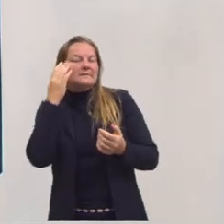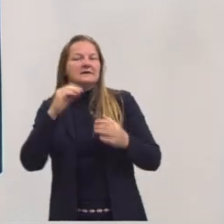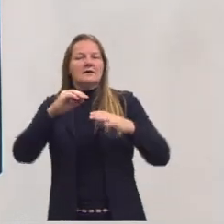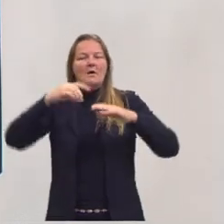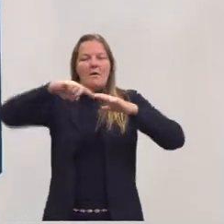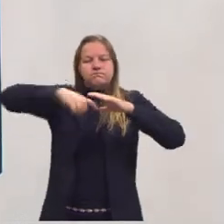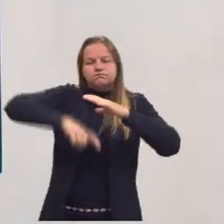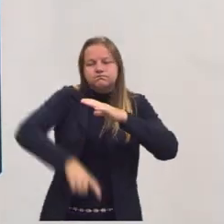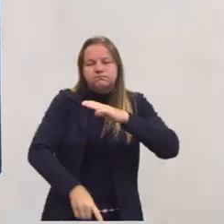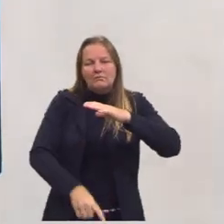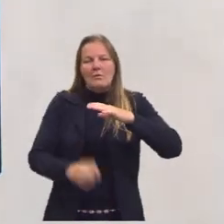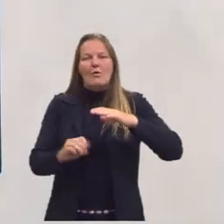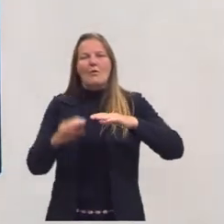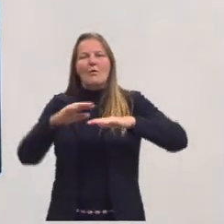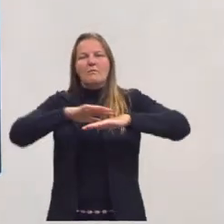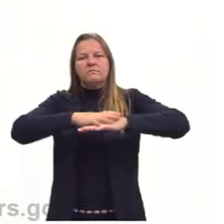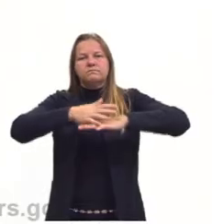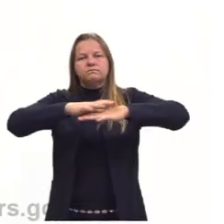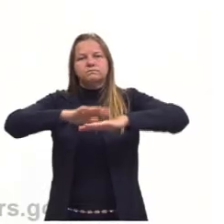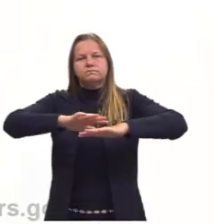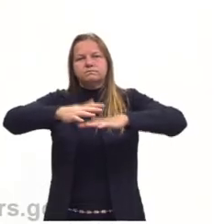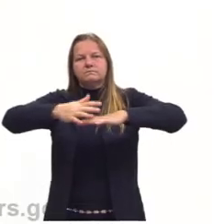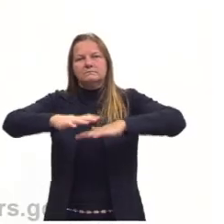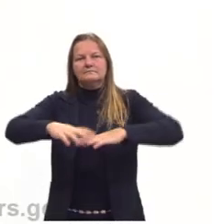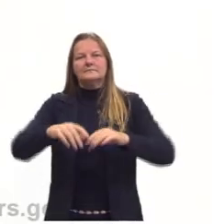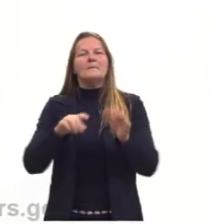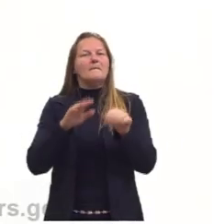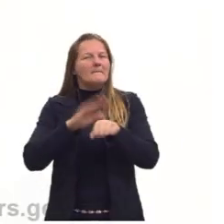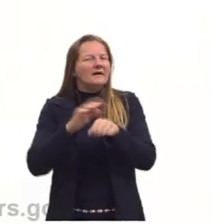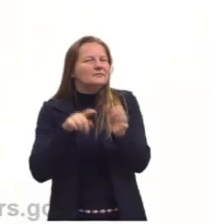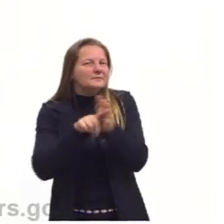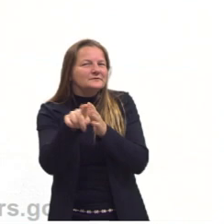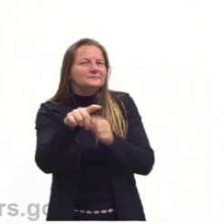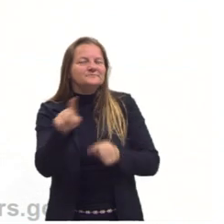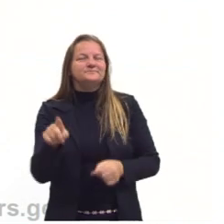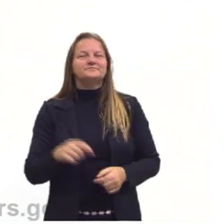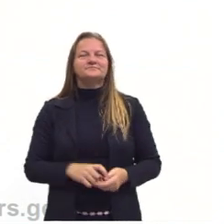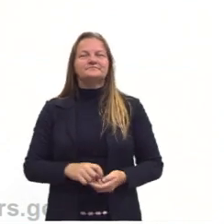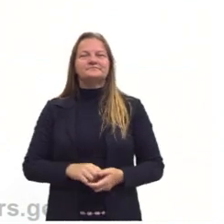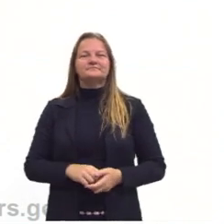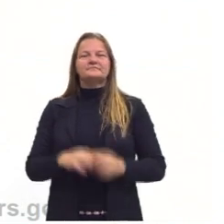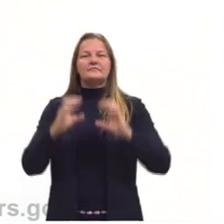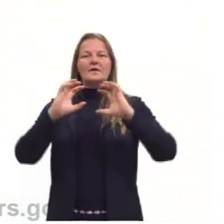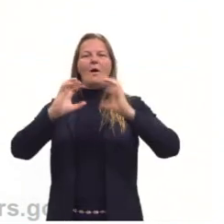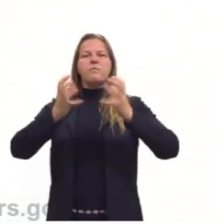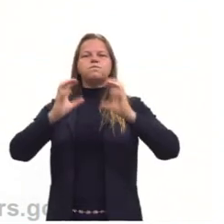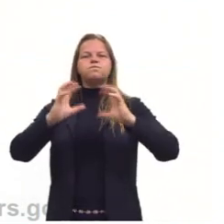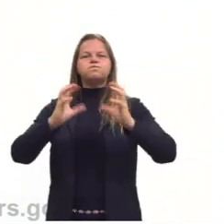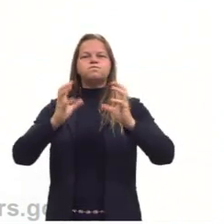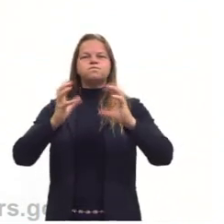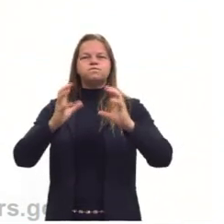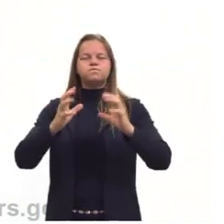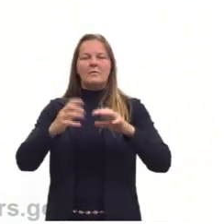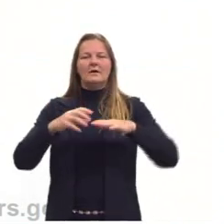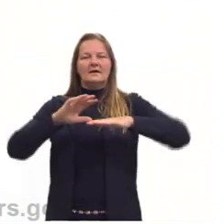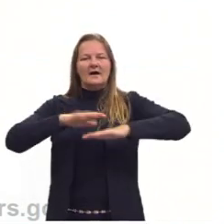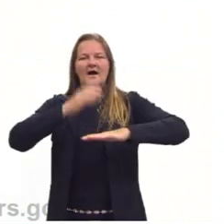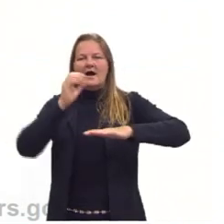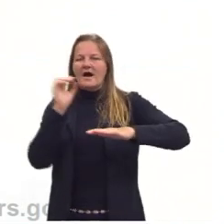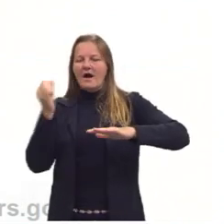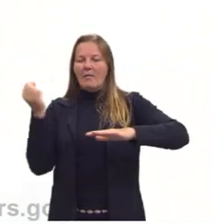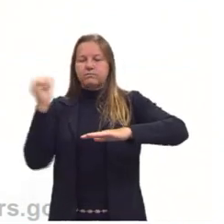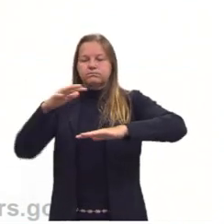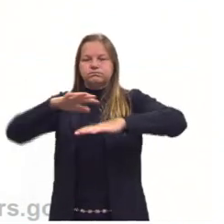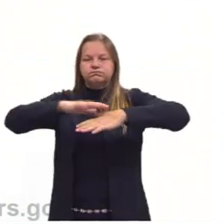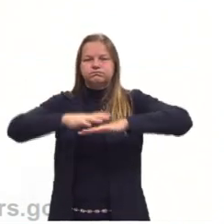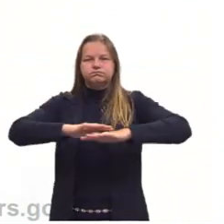flutuar tá mais uma pergunta agora e quando a gente larga uma bola ela afunda ou flutua